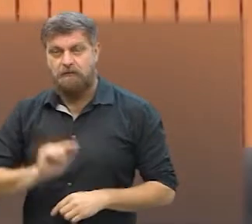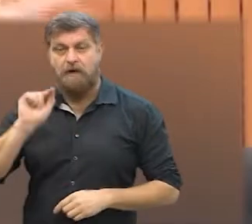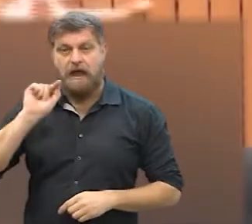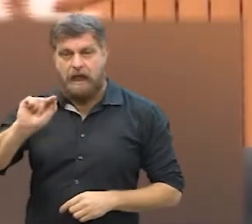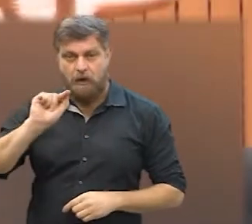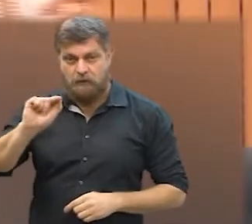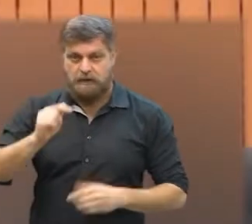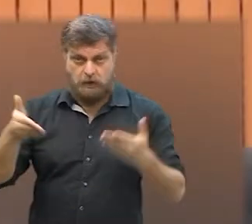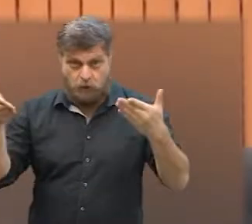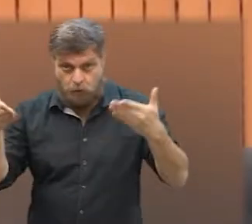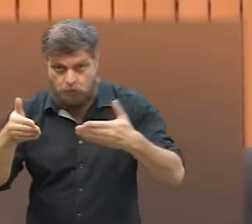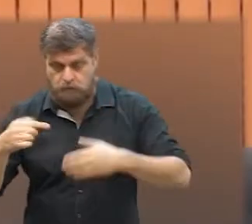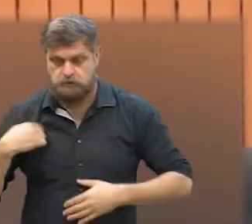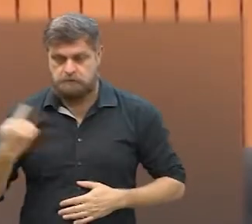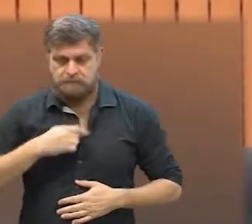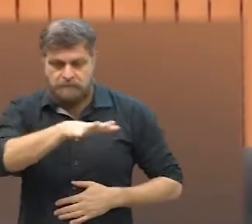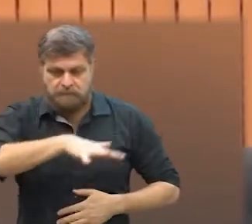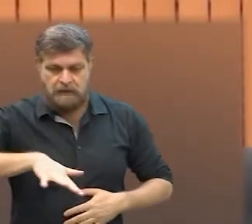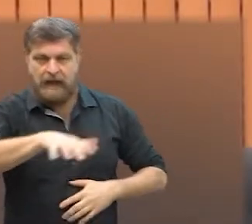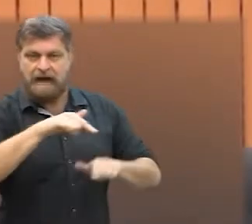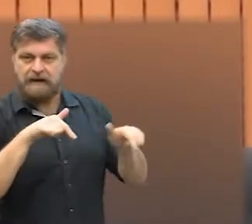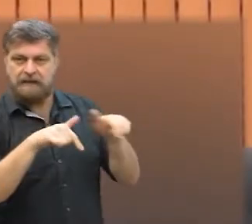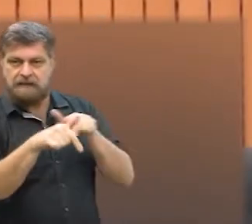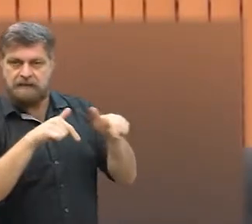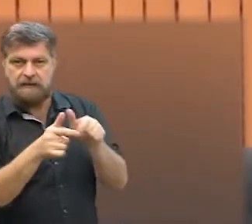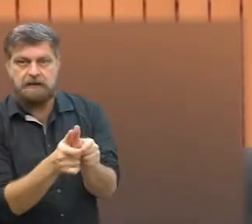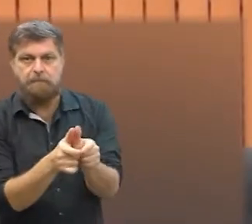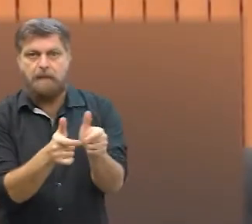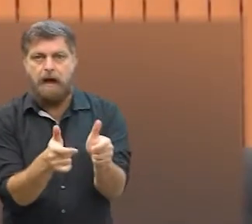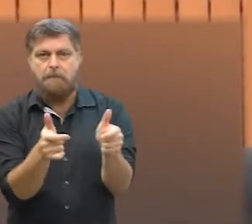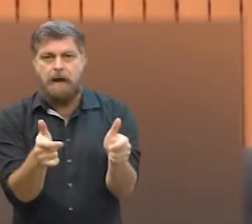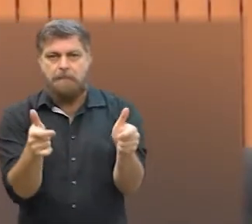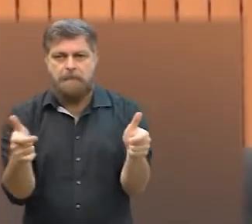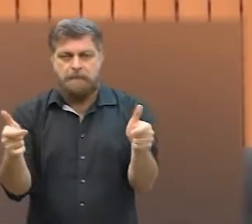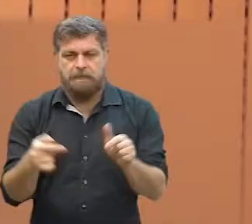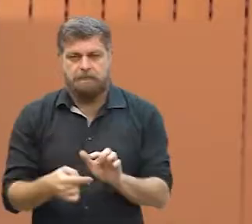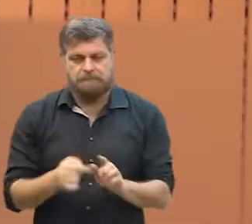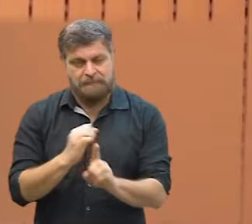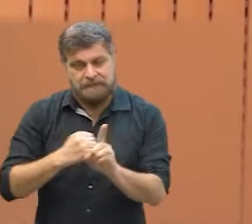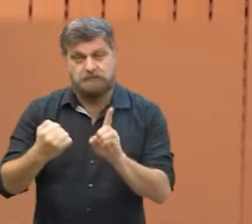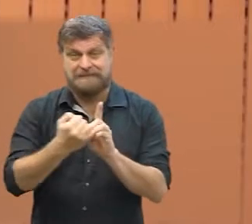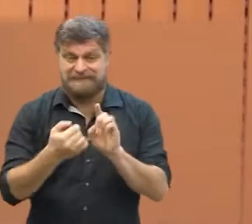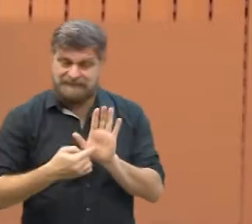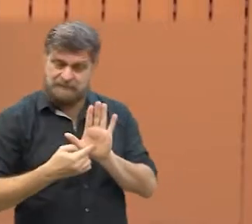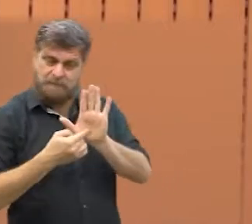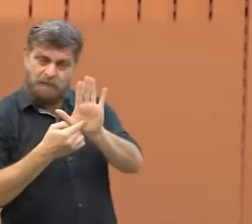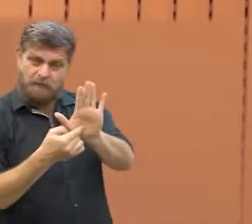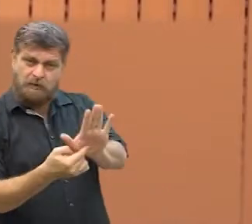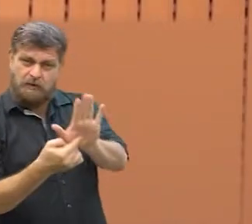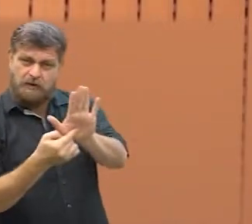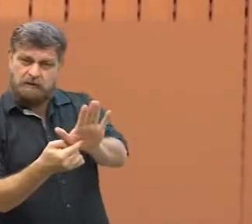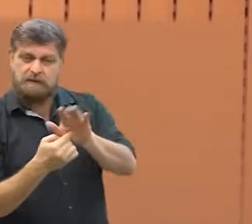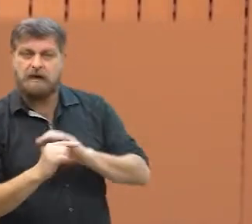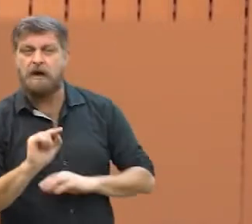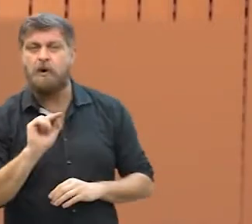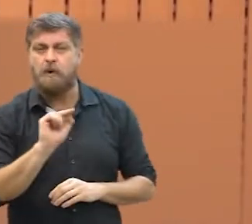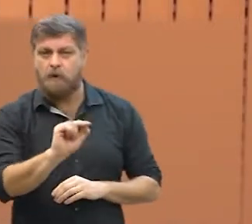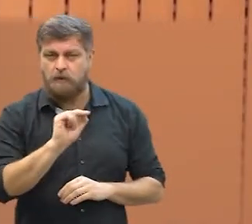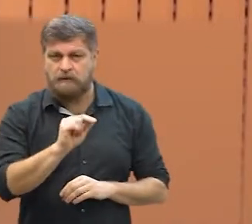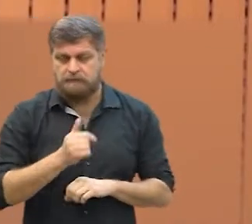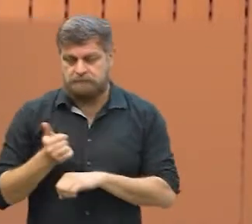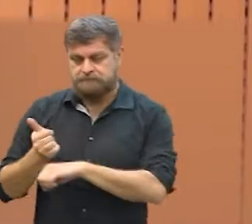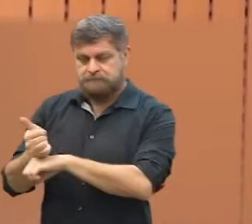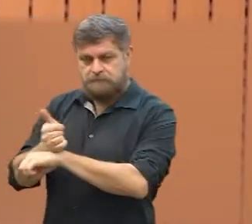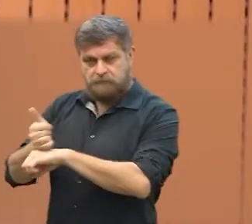técnica. E é isso que está gerenciando hoje o mercado. E está crescendo muito. E mostrar para a sociedade